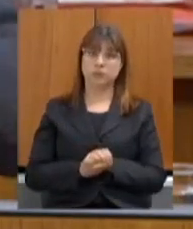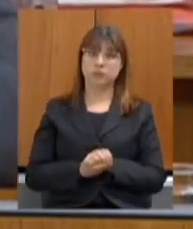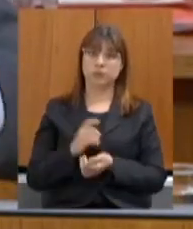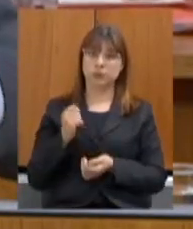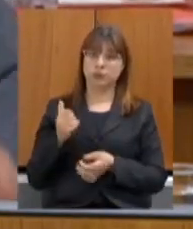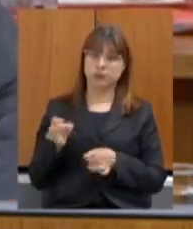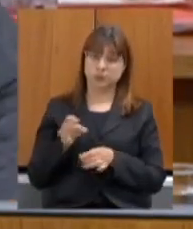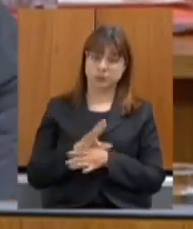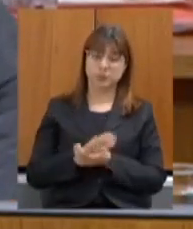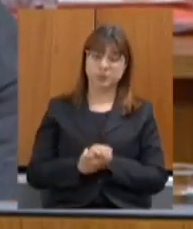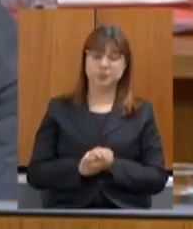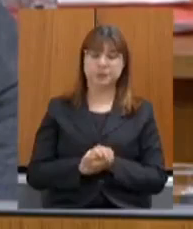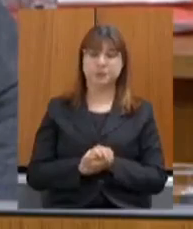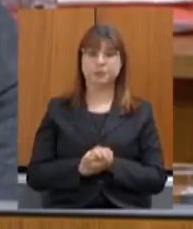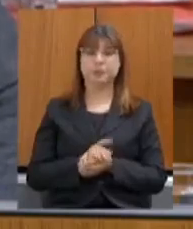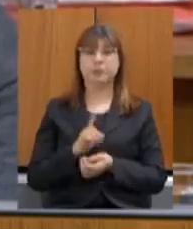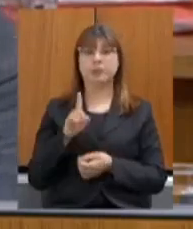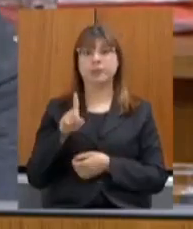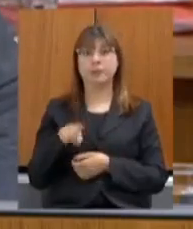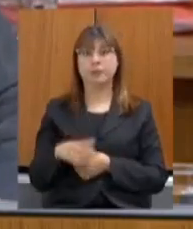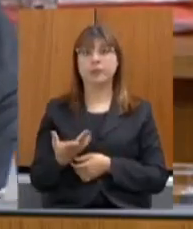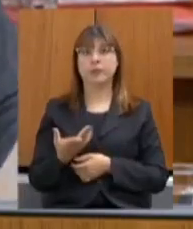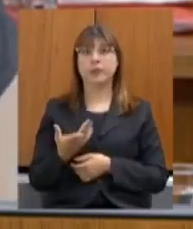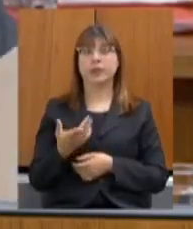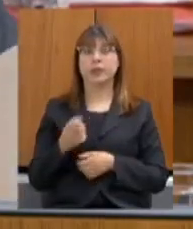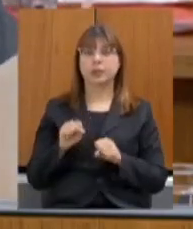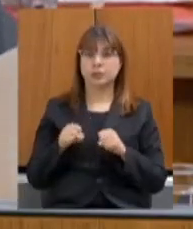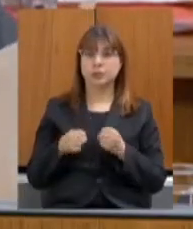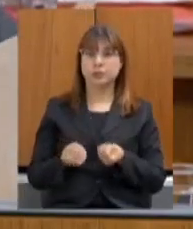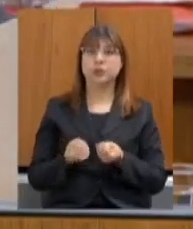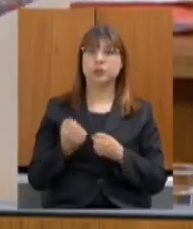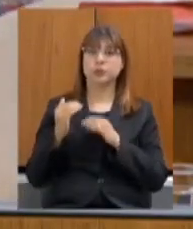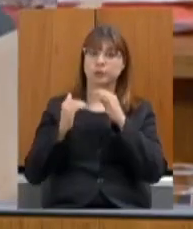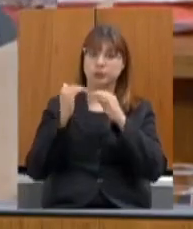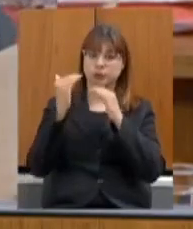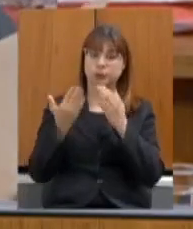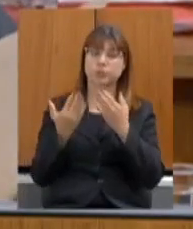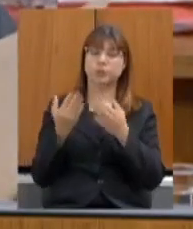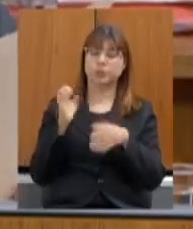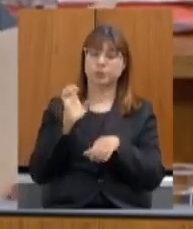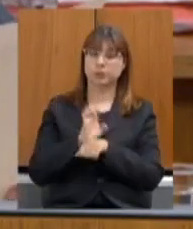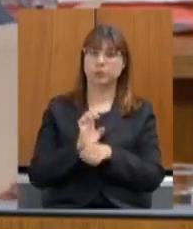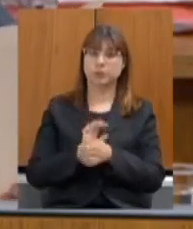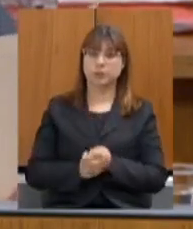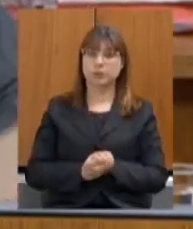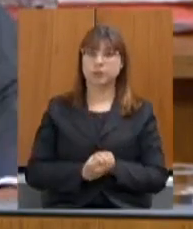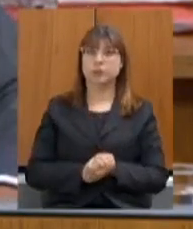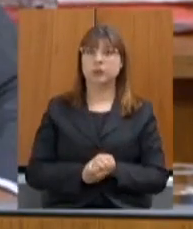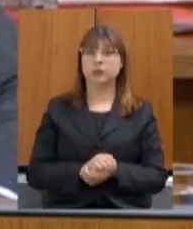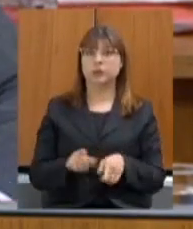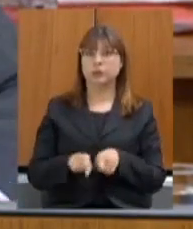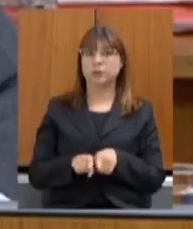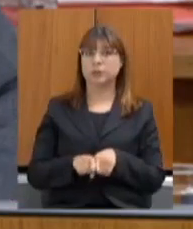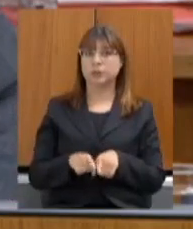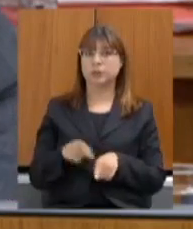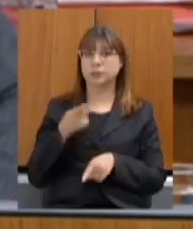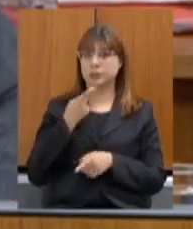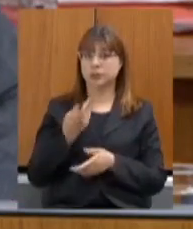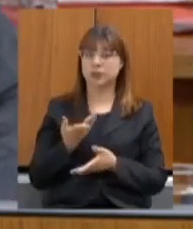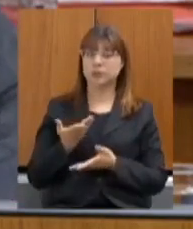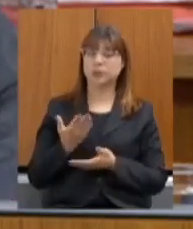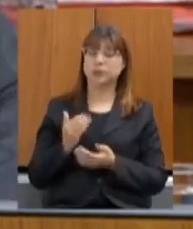Propicionando, assim, grande garantia e desenvolvimento para o nosso Estado. Quero também destacar, caríssimo